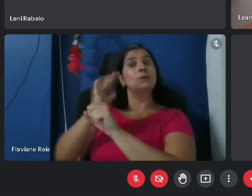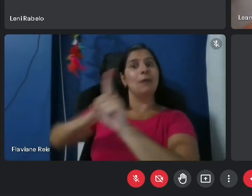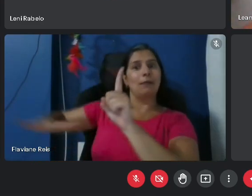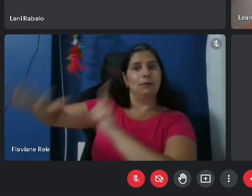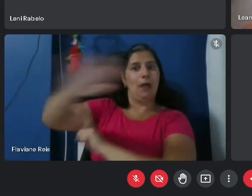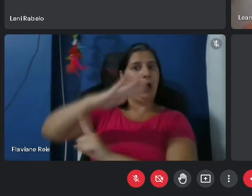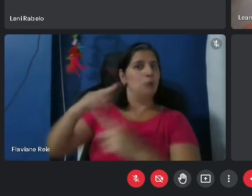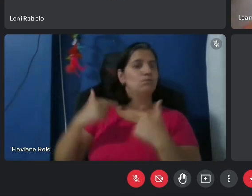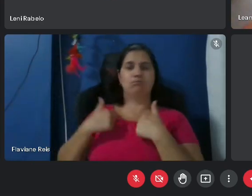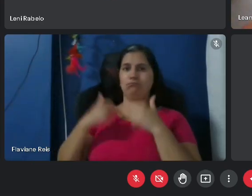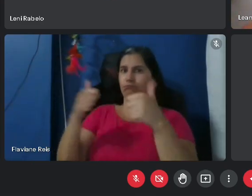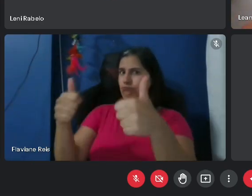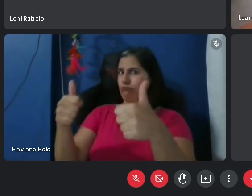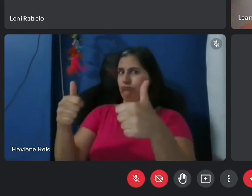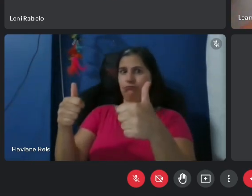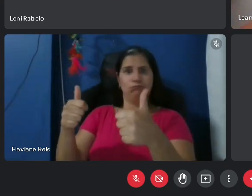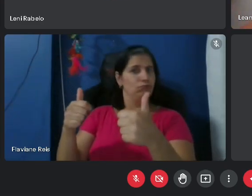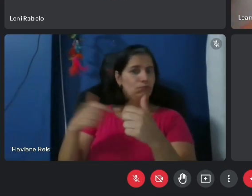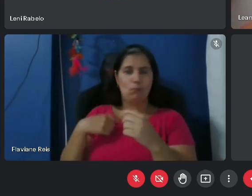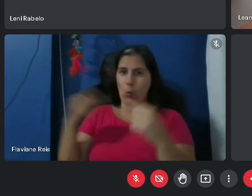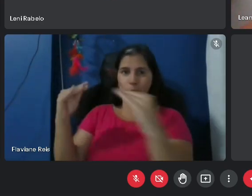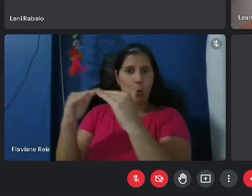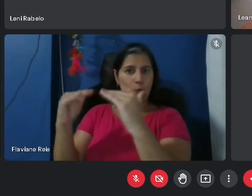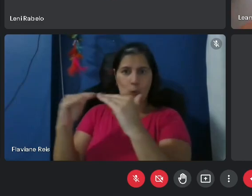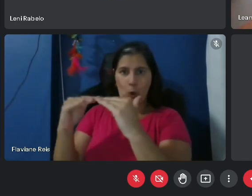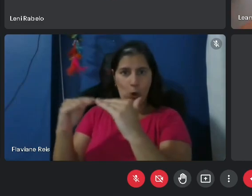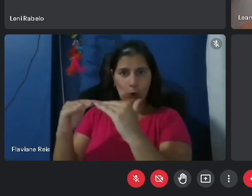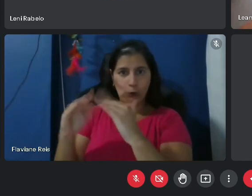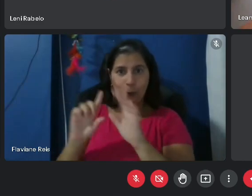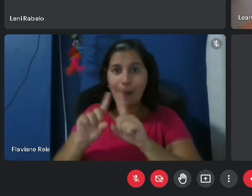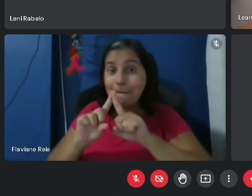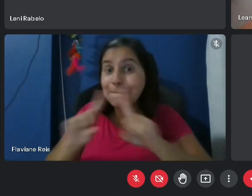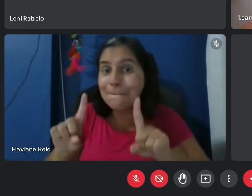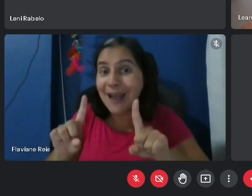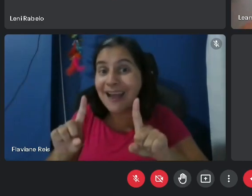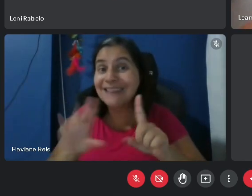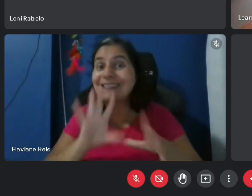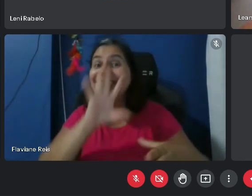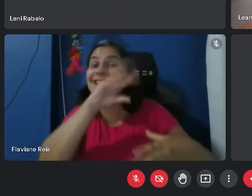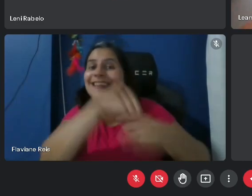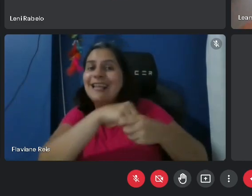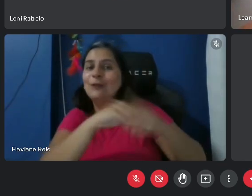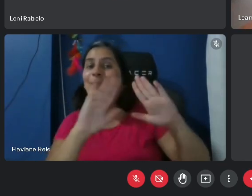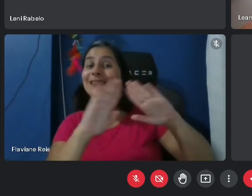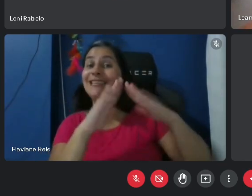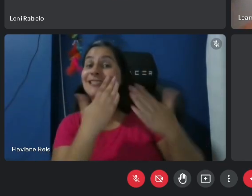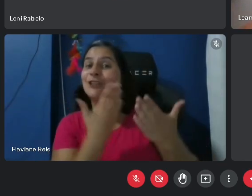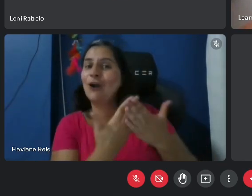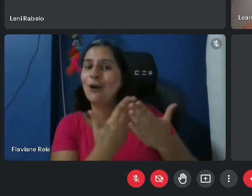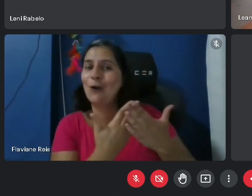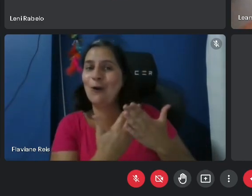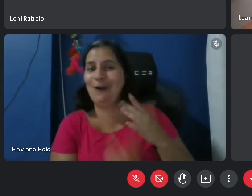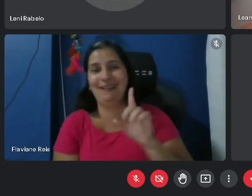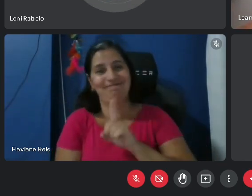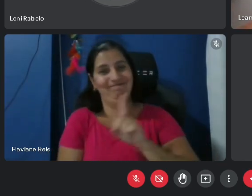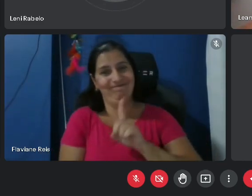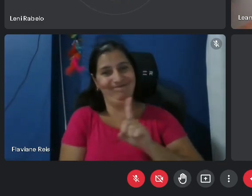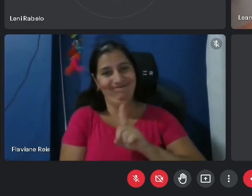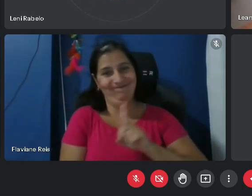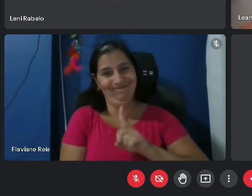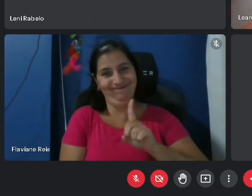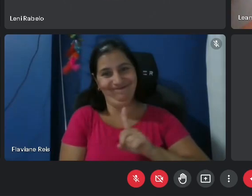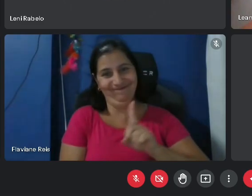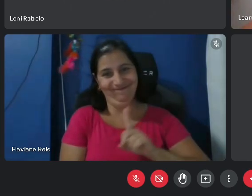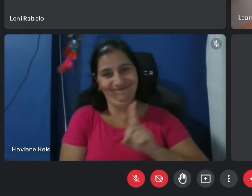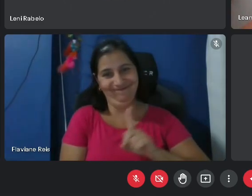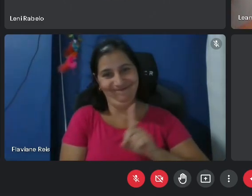língua. Então, a sociedade, então, assim, está de comum acordo. Porém, dentro